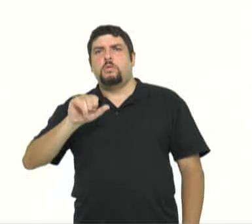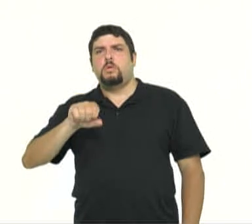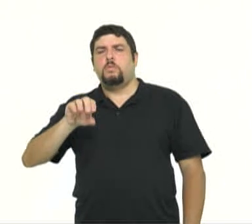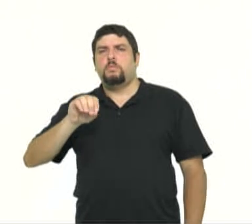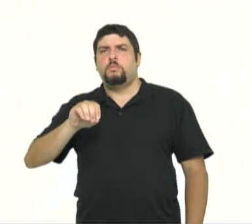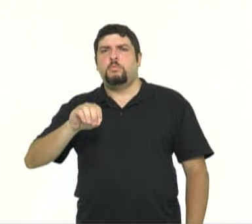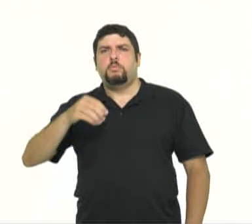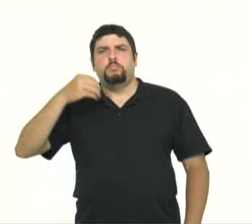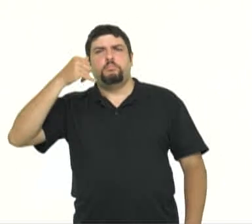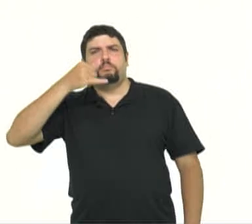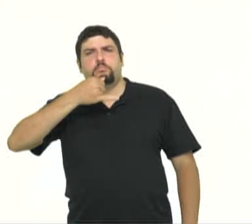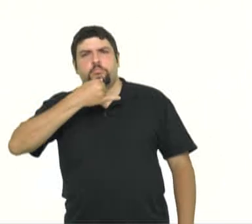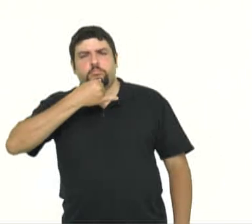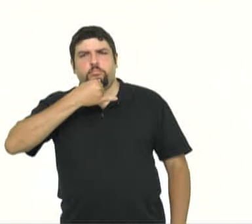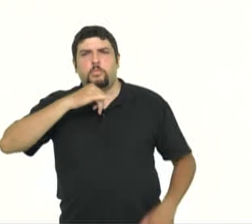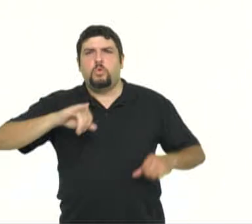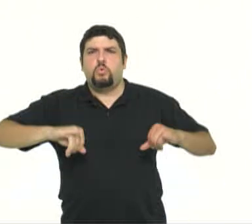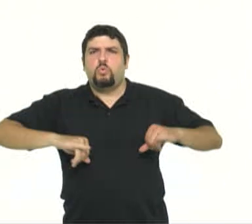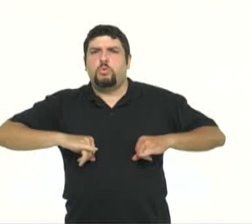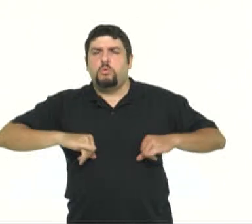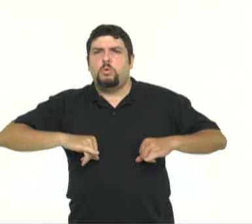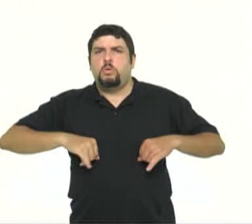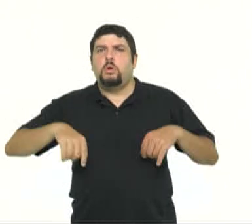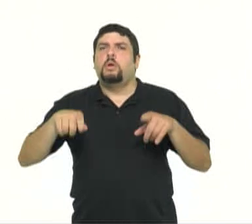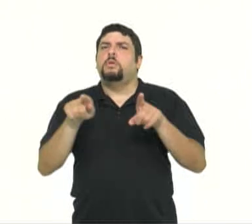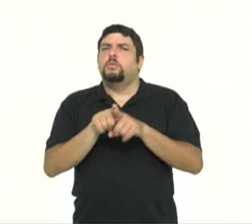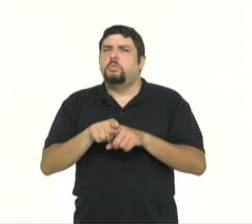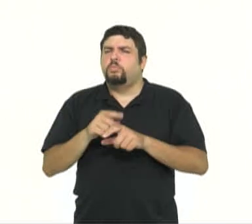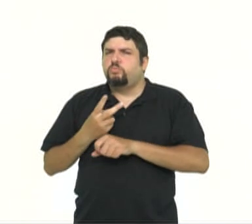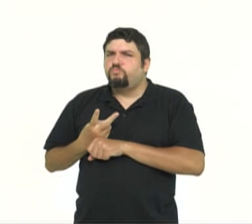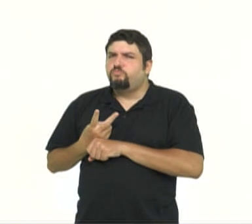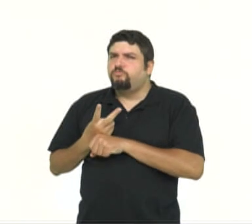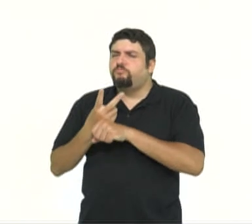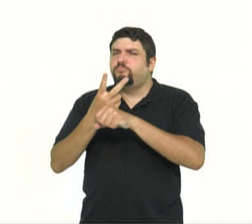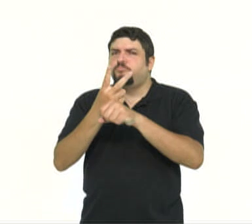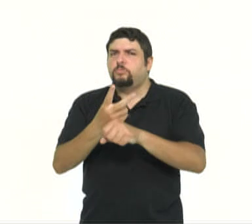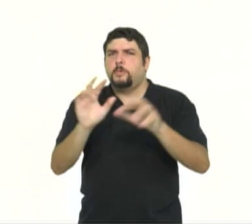o sofrimento e a busca incessante pela felicidade.